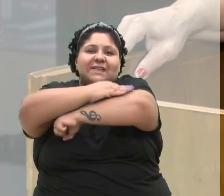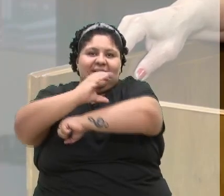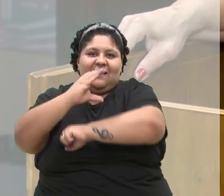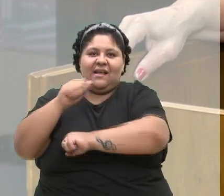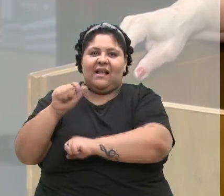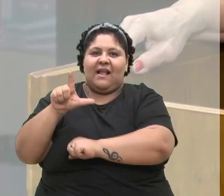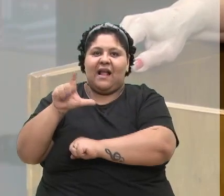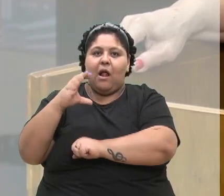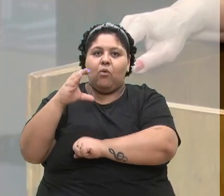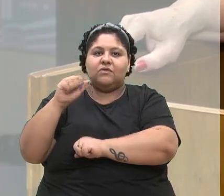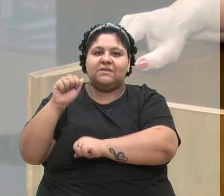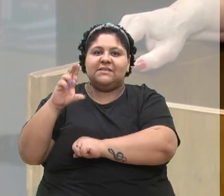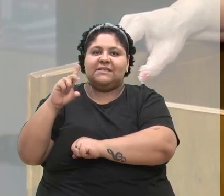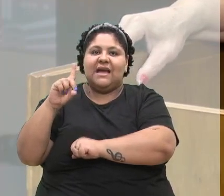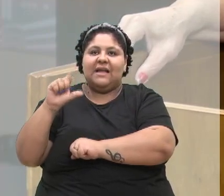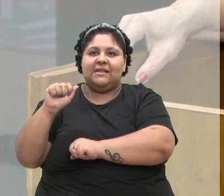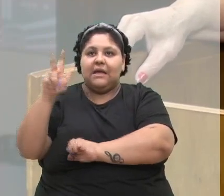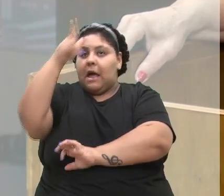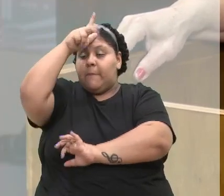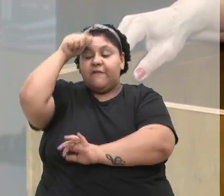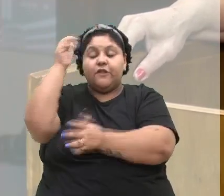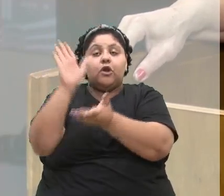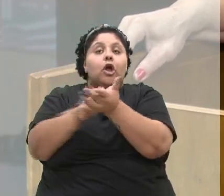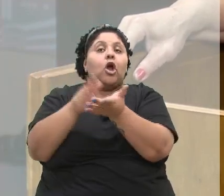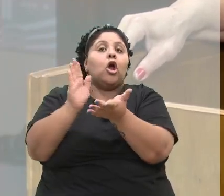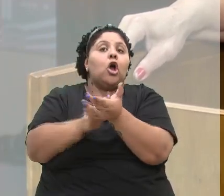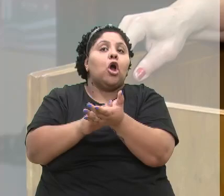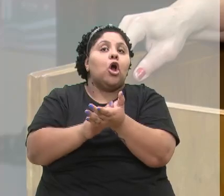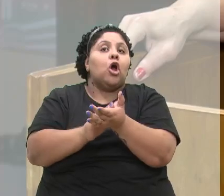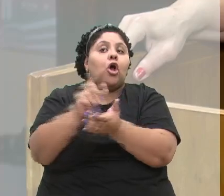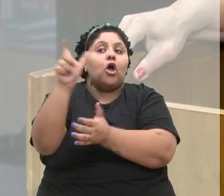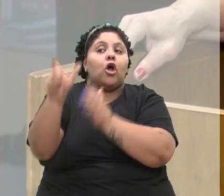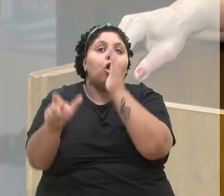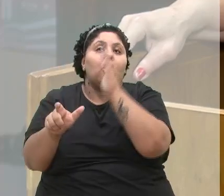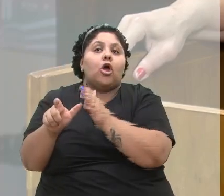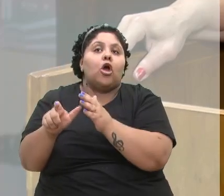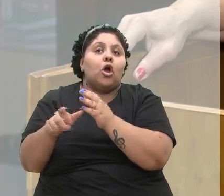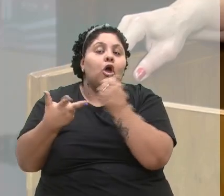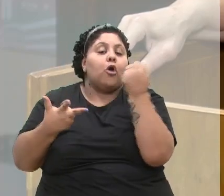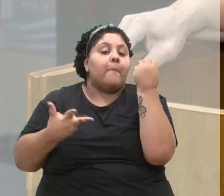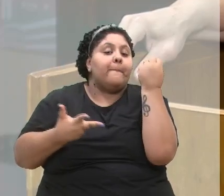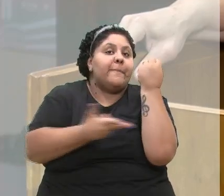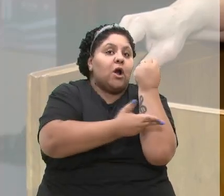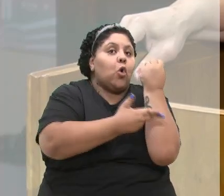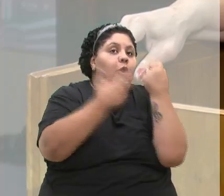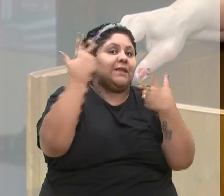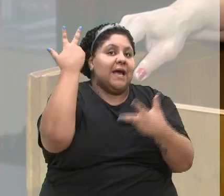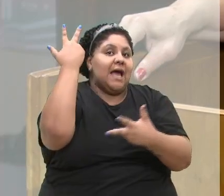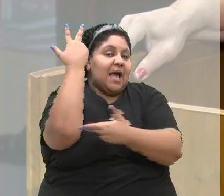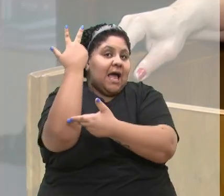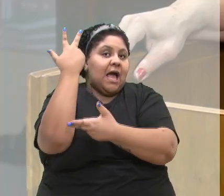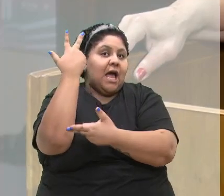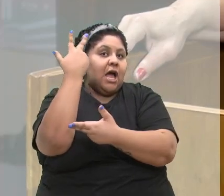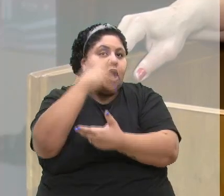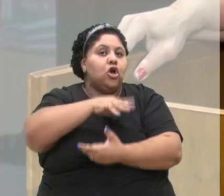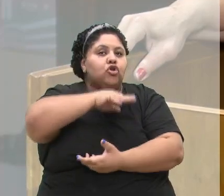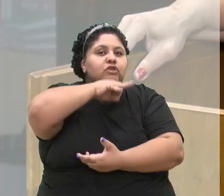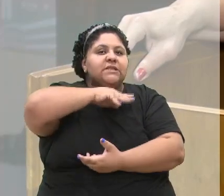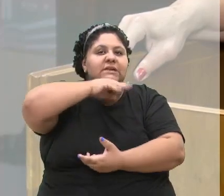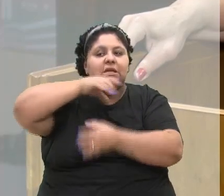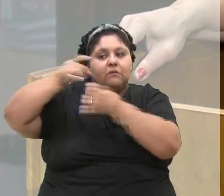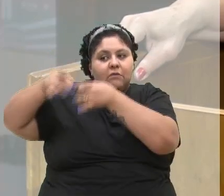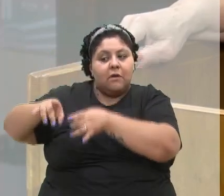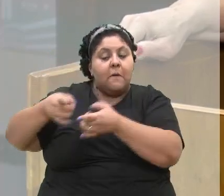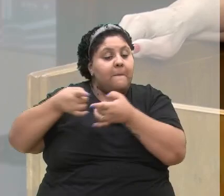A prefeitura cobra do morador para cortar o mato dos terrenos baldios. Mas